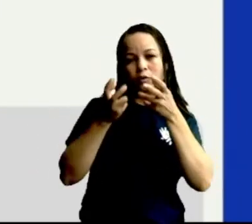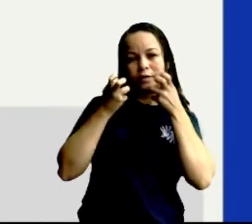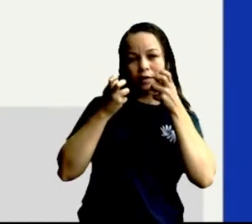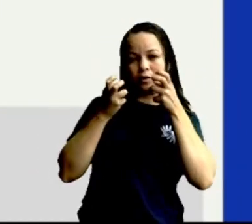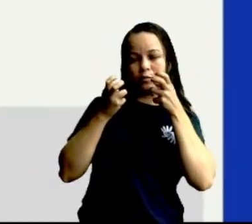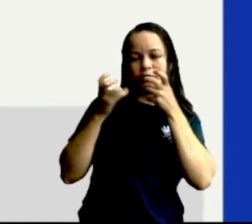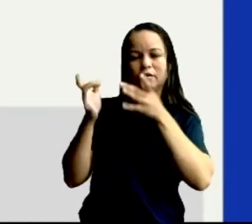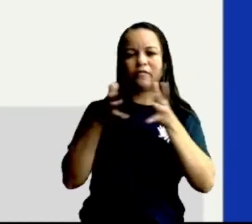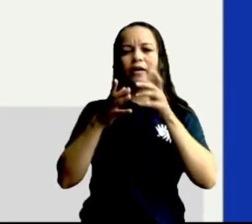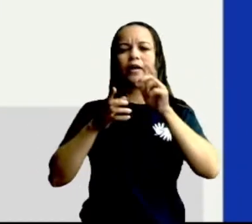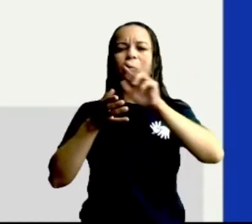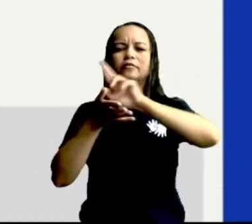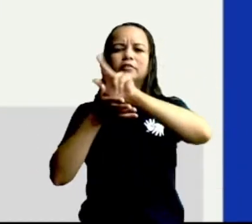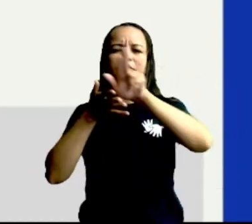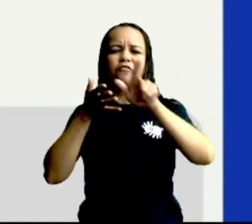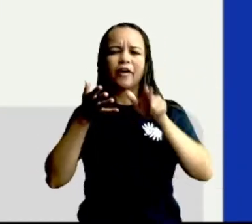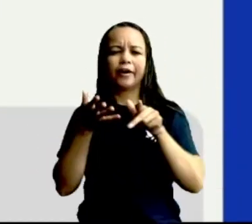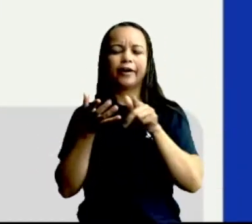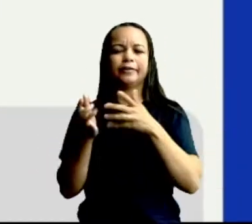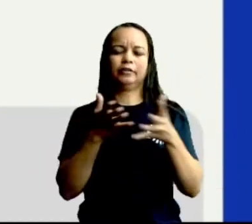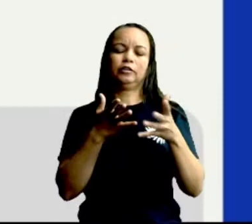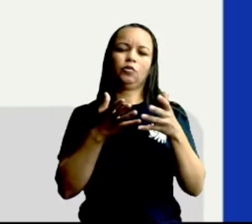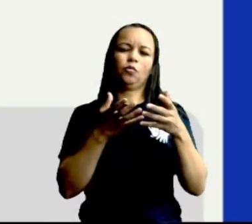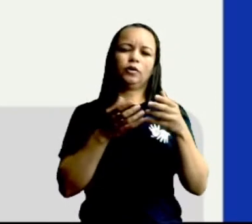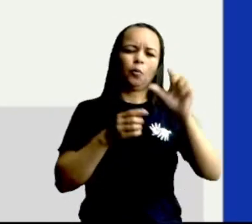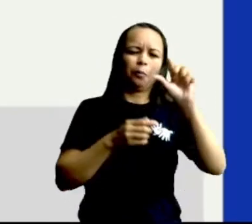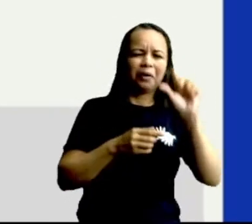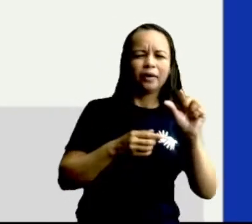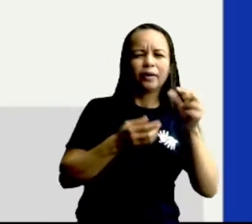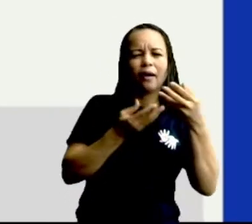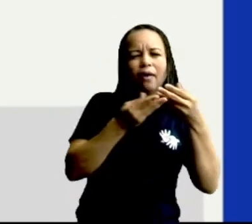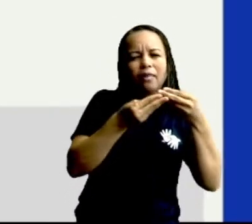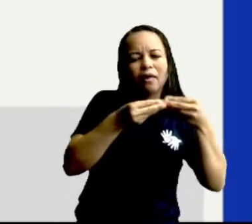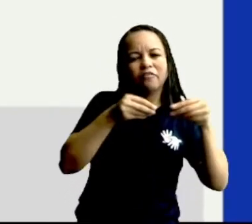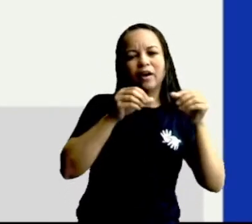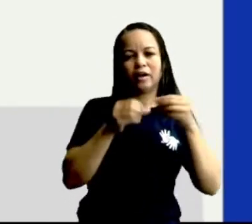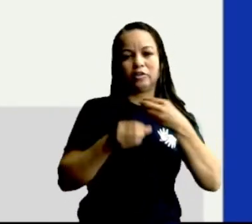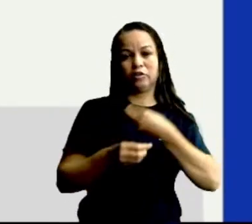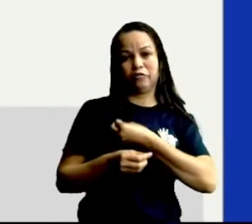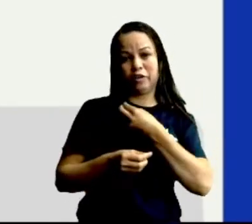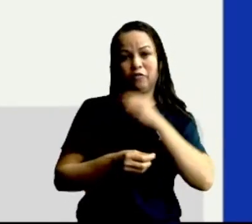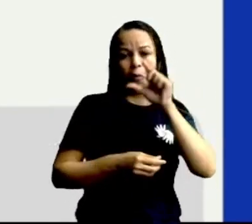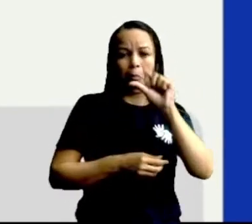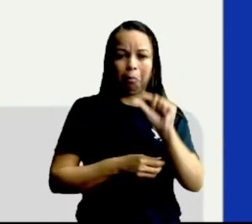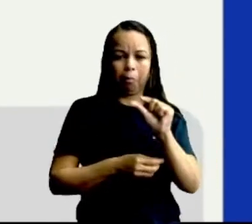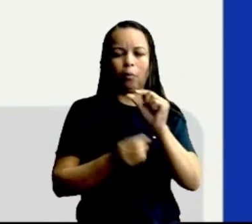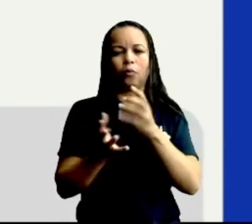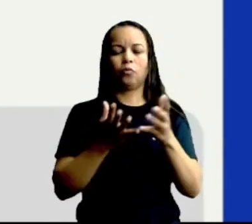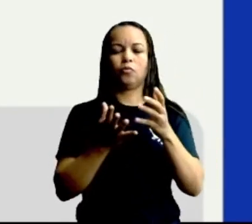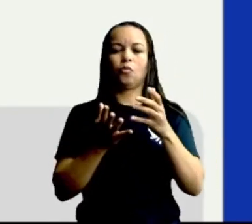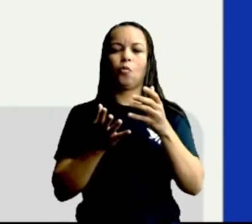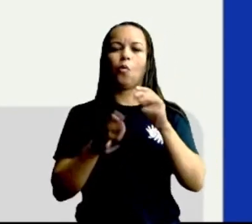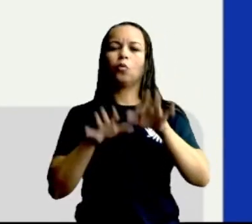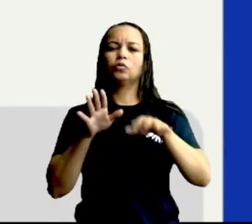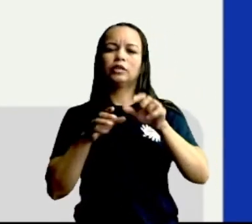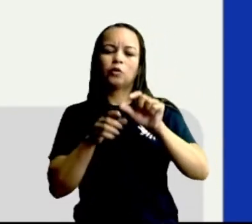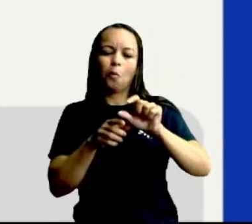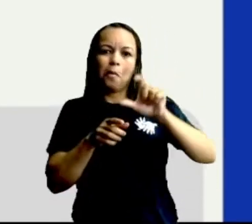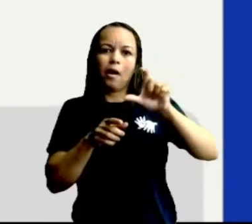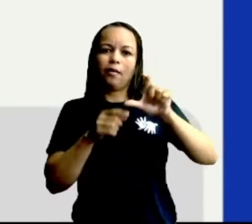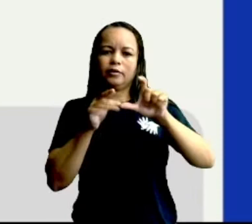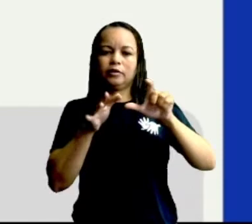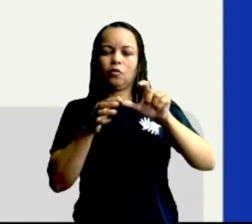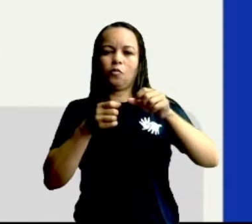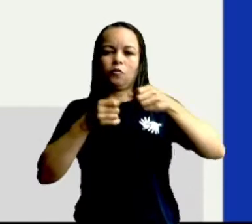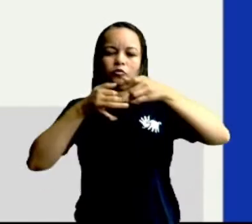si. Umas são pequenas, frágeis e vivem pouco tempo. Outras são médias, com